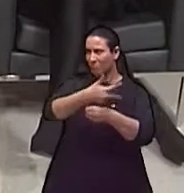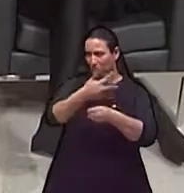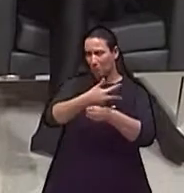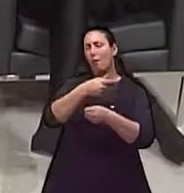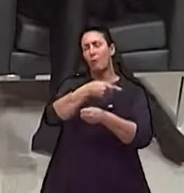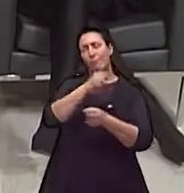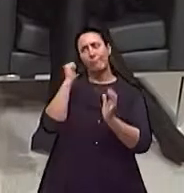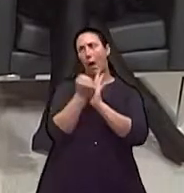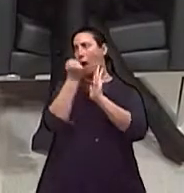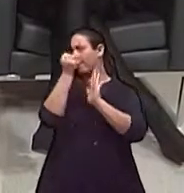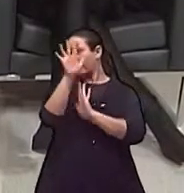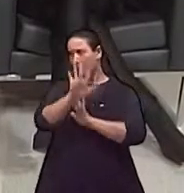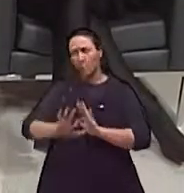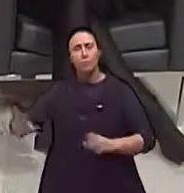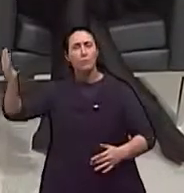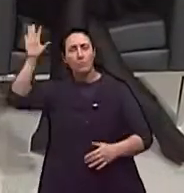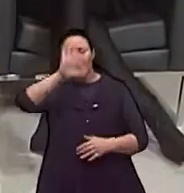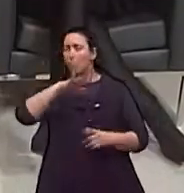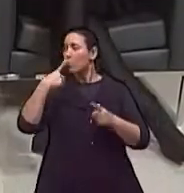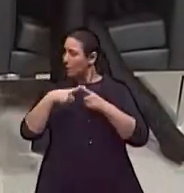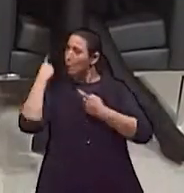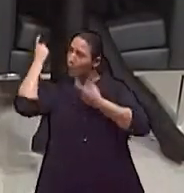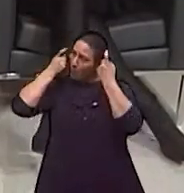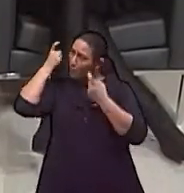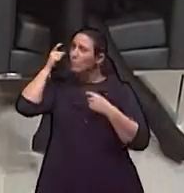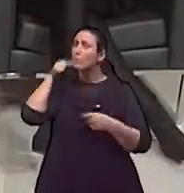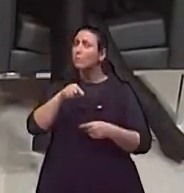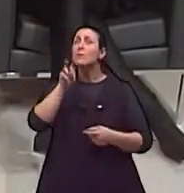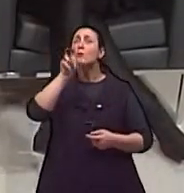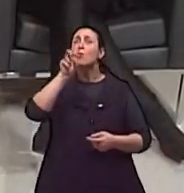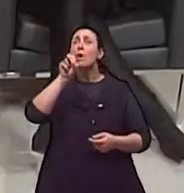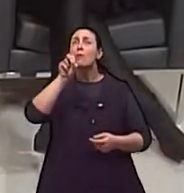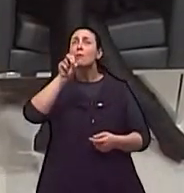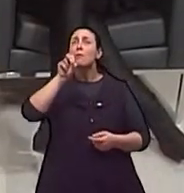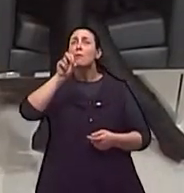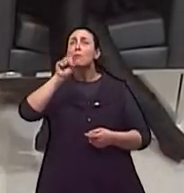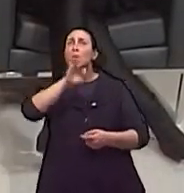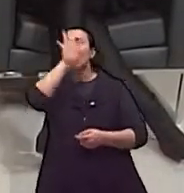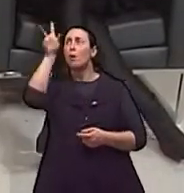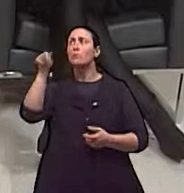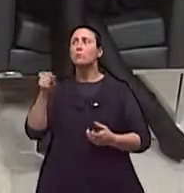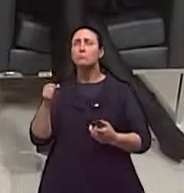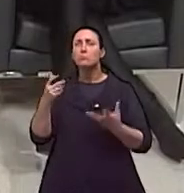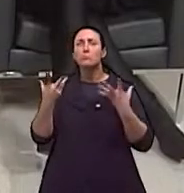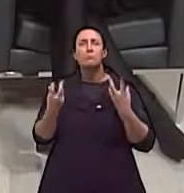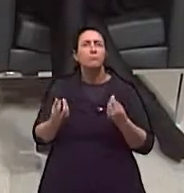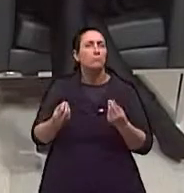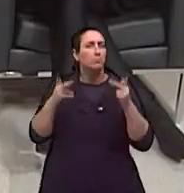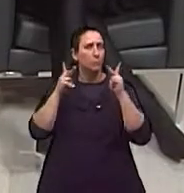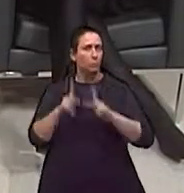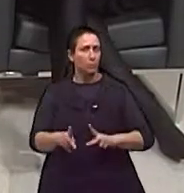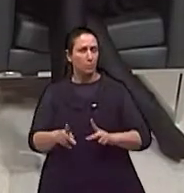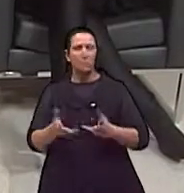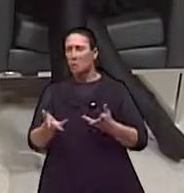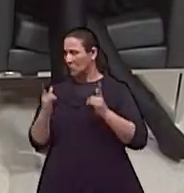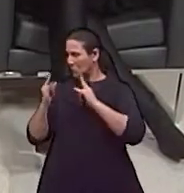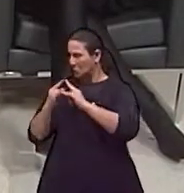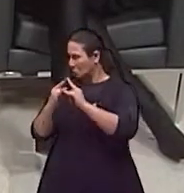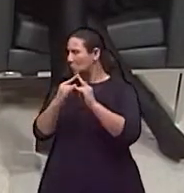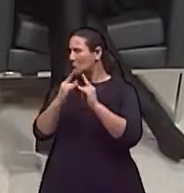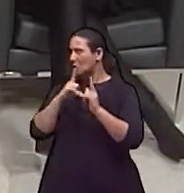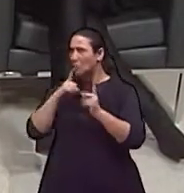Nacional porque está preocupado com isso exatamente Infelizmente nem todas as instituições estão preocupadas com a saúde mental dos